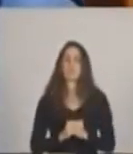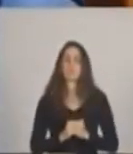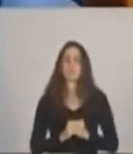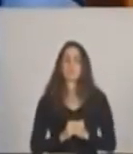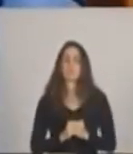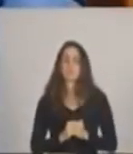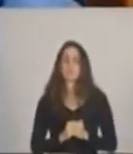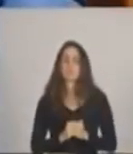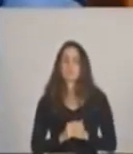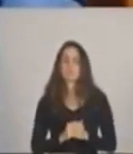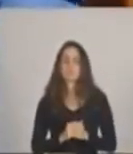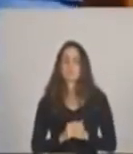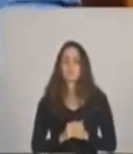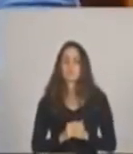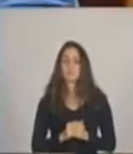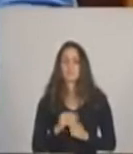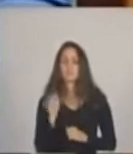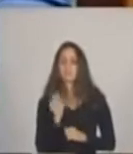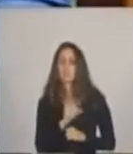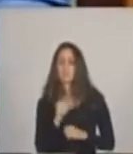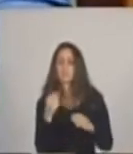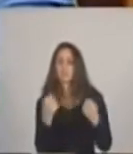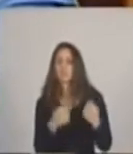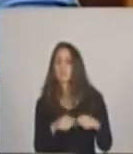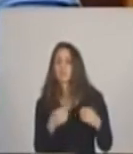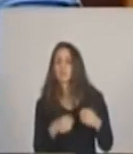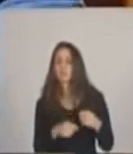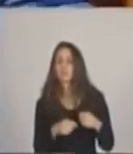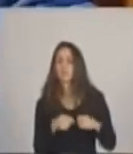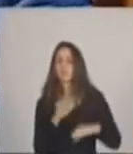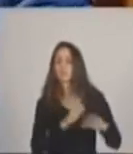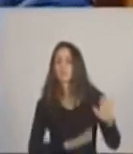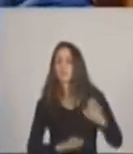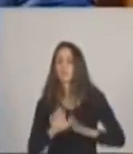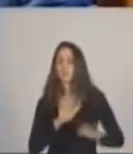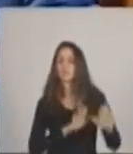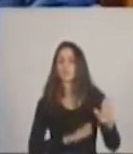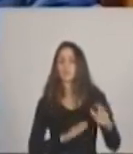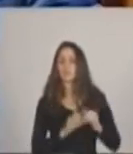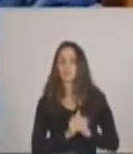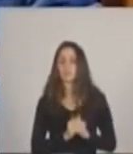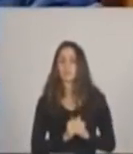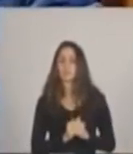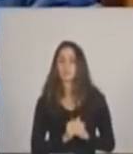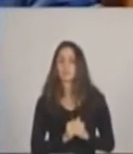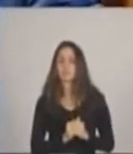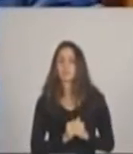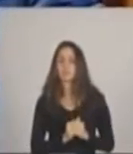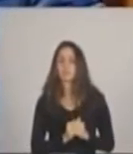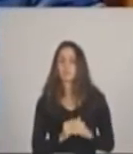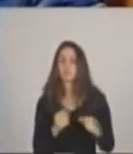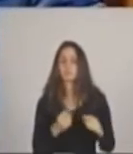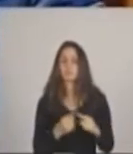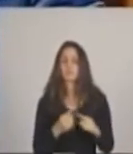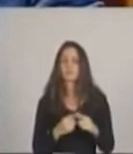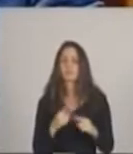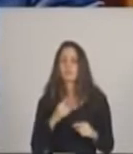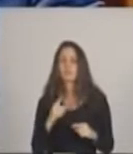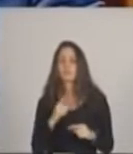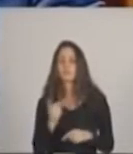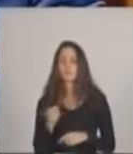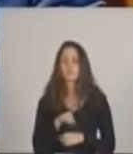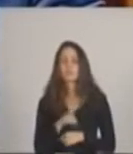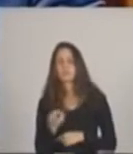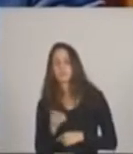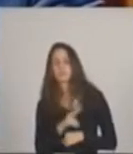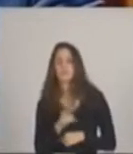carece de cautela a fim de evitar ambiguidade no que tange à defesa do consumidor.